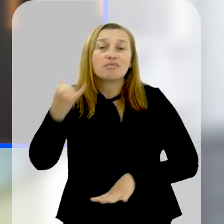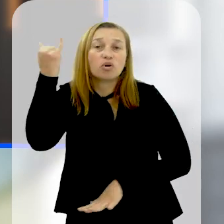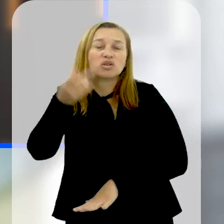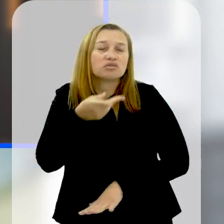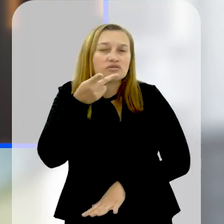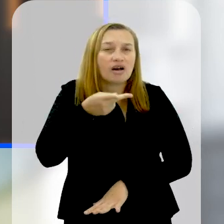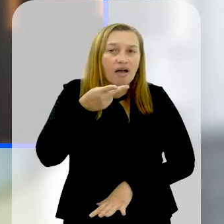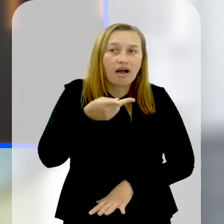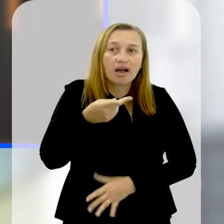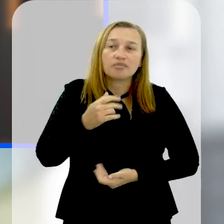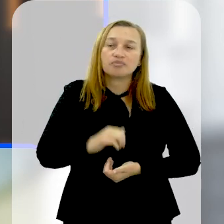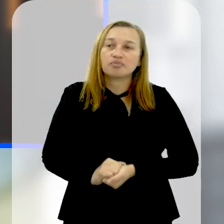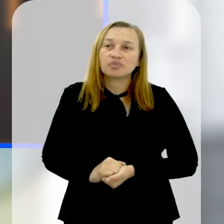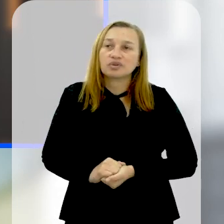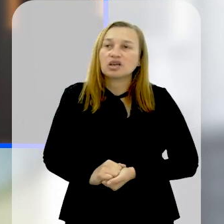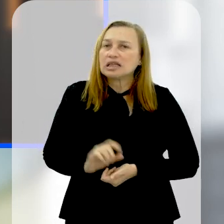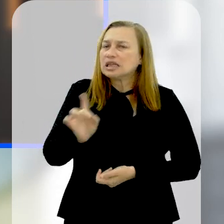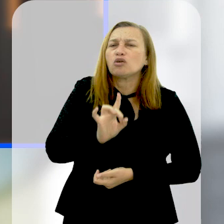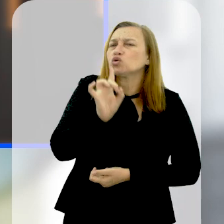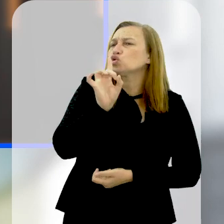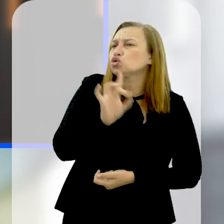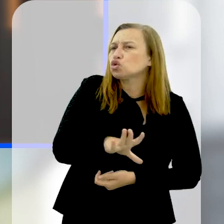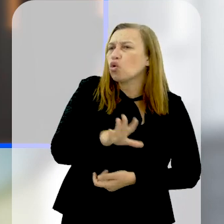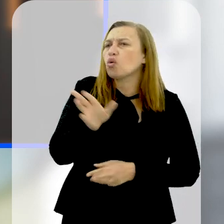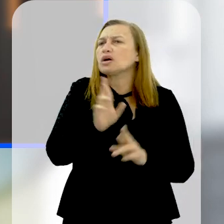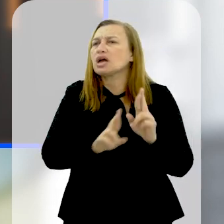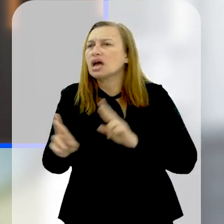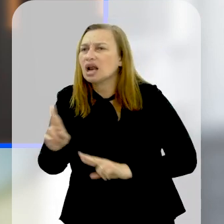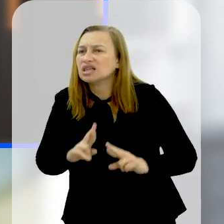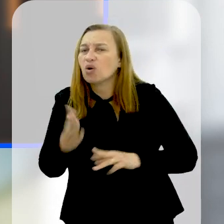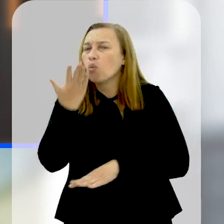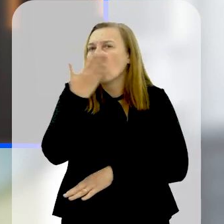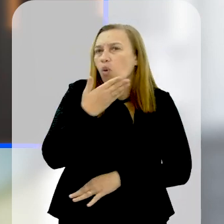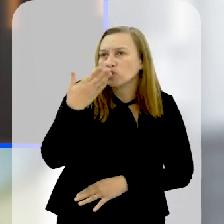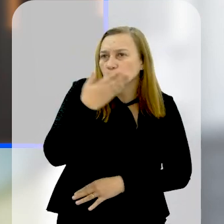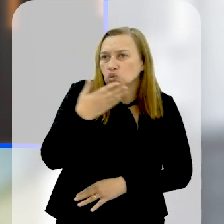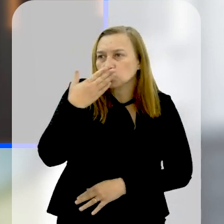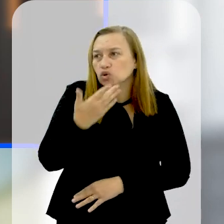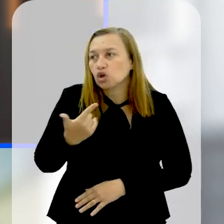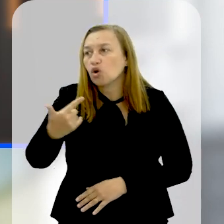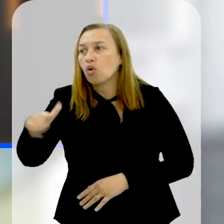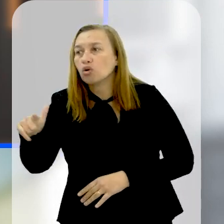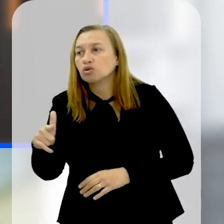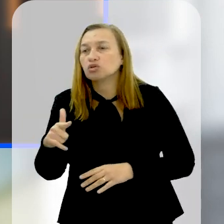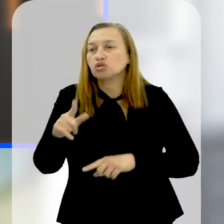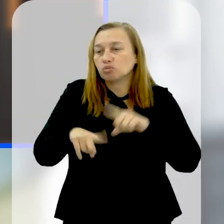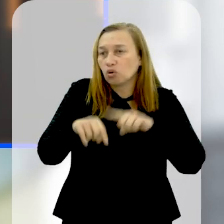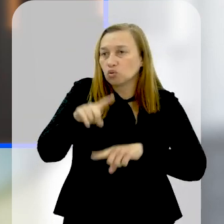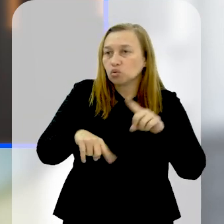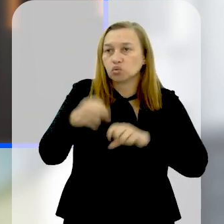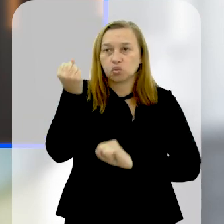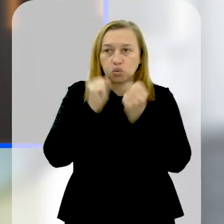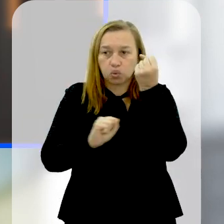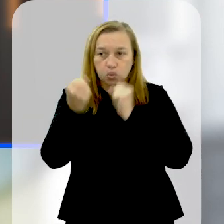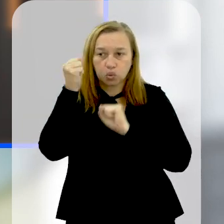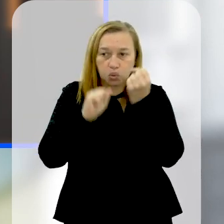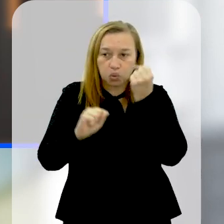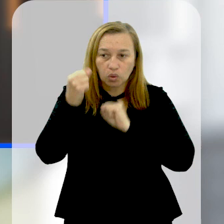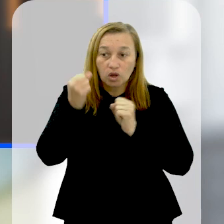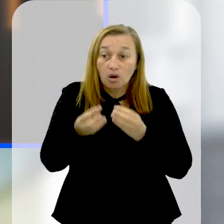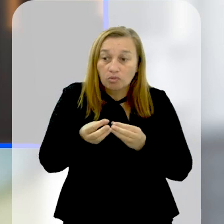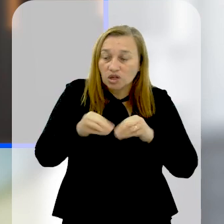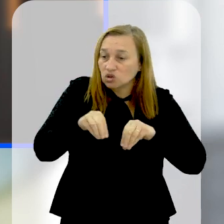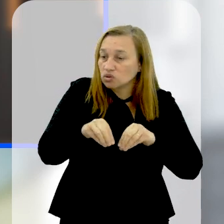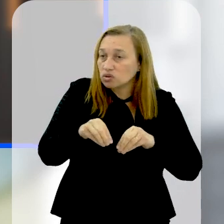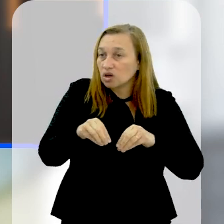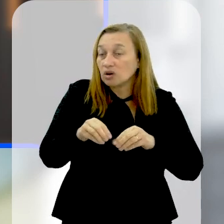é importante a gente dizer que, e aí não só em relação ao açúcar, né? Os ultraprocessados têm uma carga altíssima,